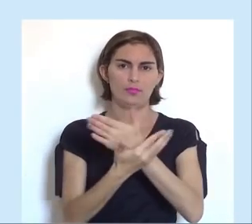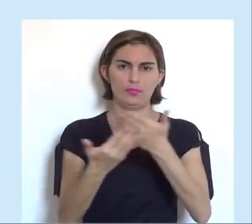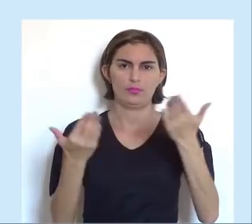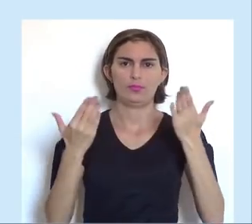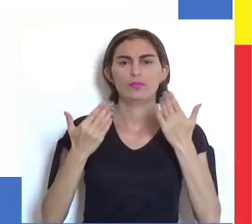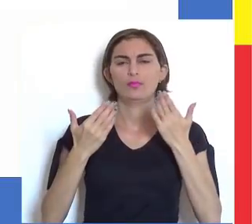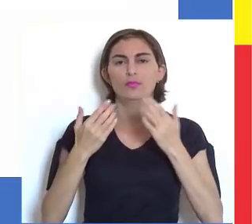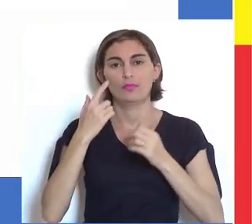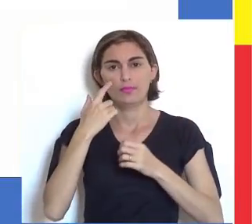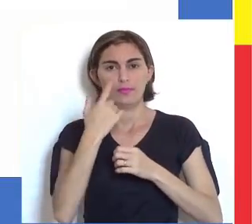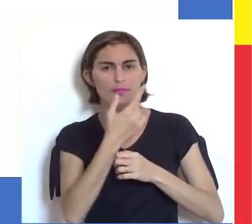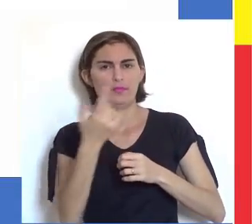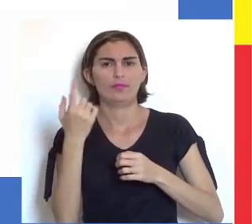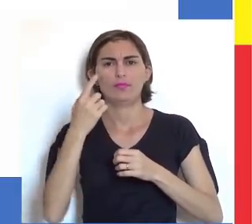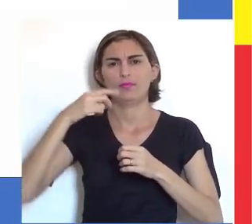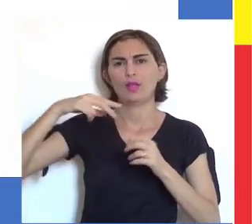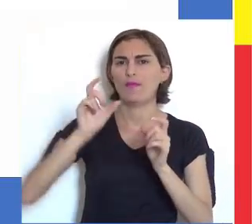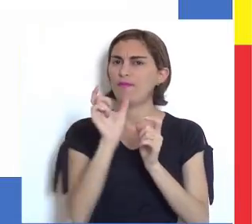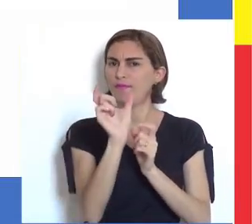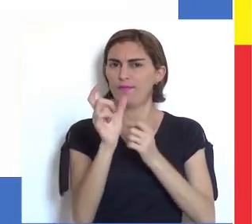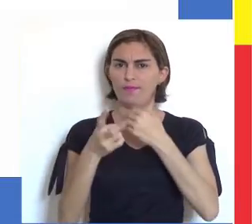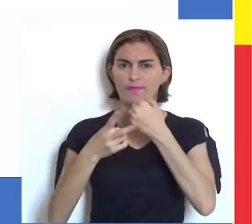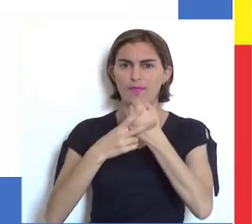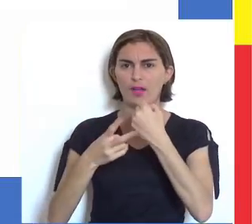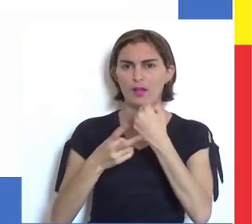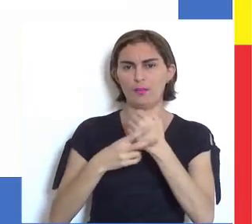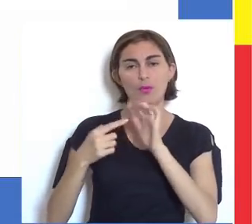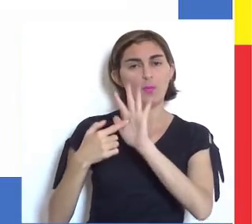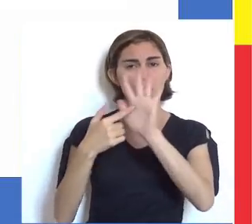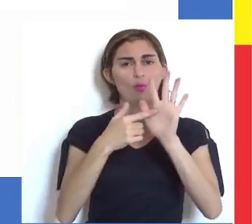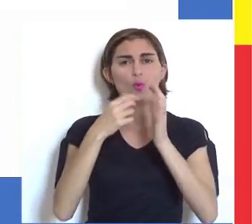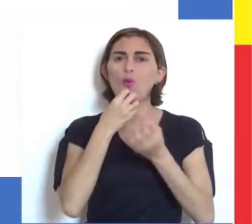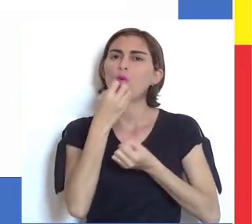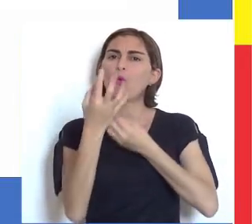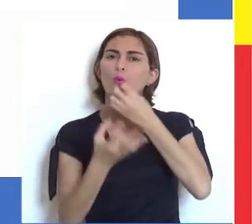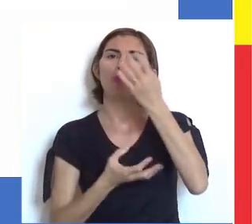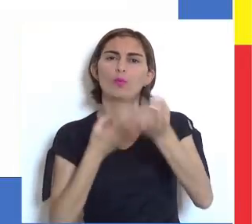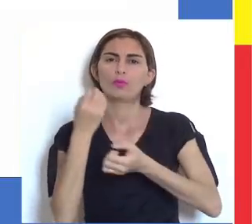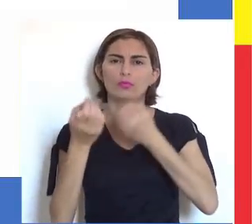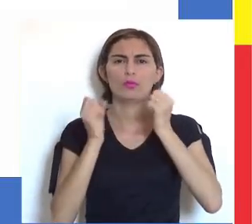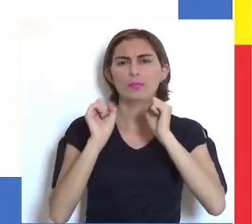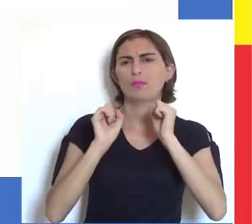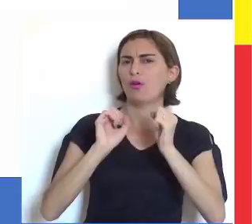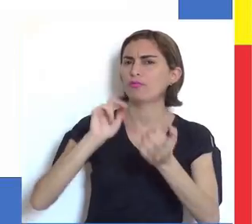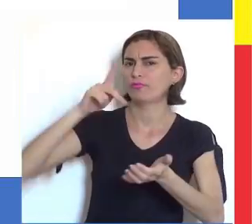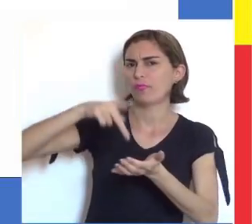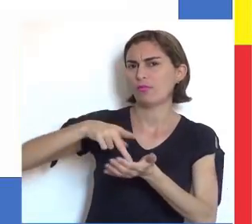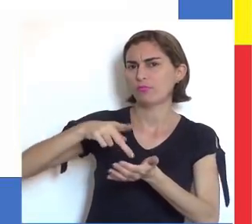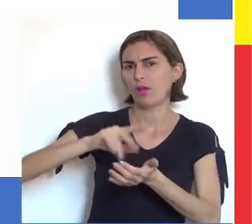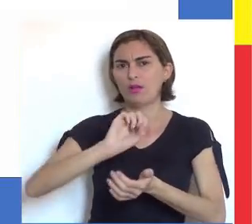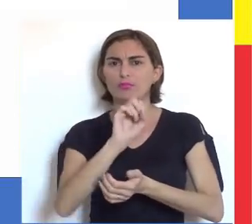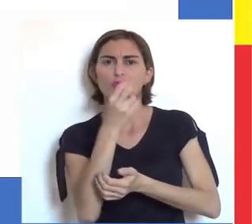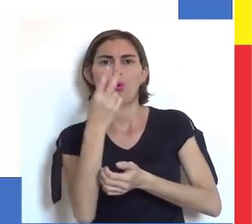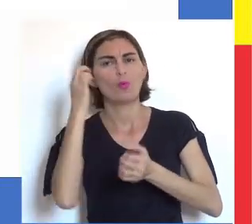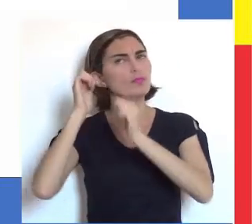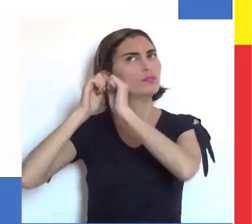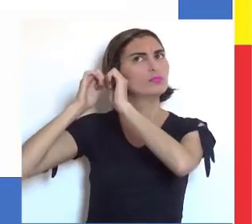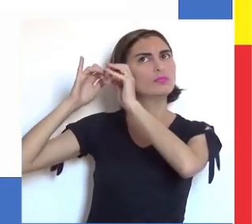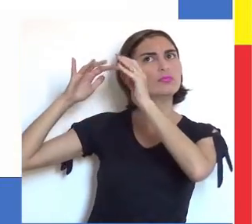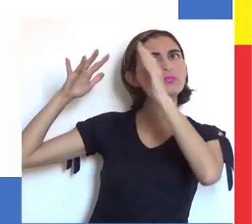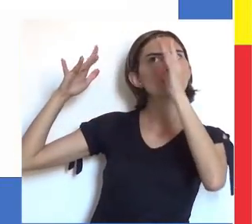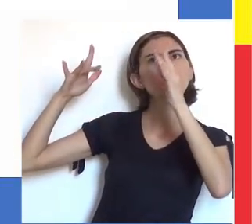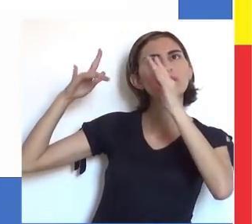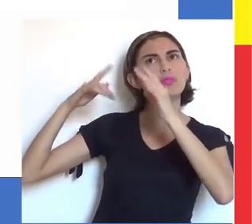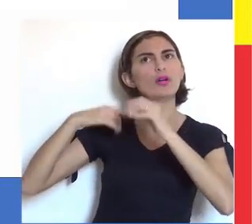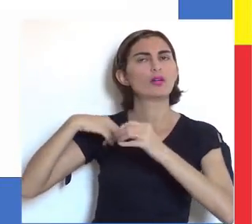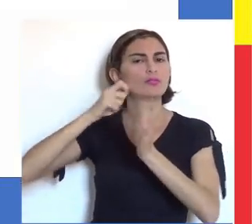agora na tela. Olha só, narrar é um verbo que quer dizer expor, contar. Pode ser um fato real ou um fato